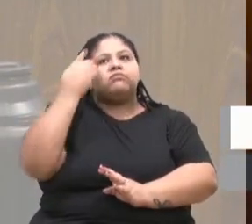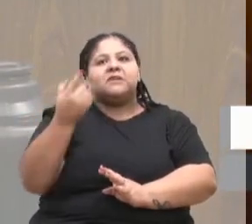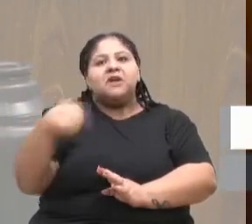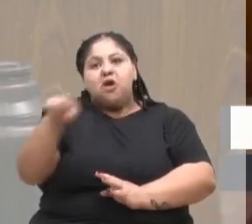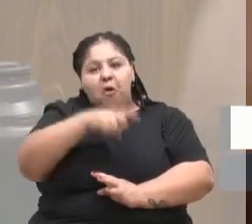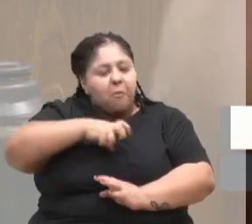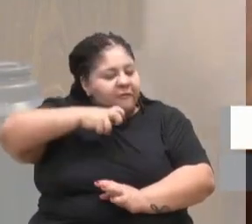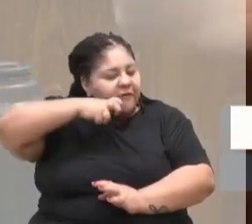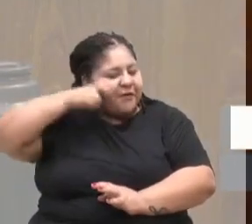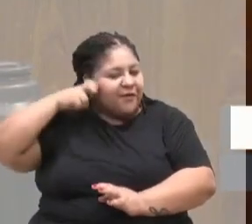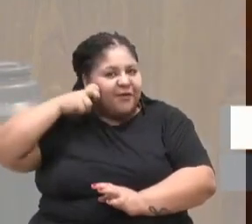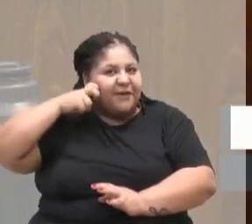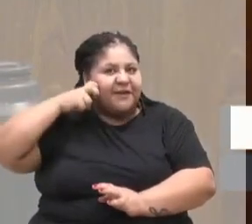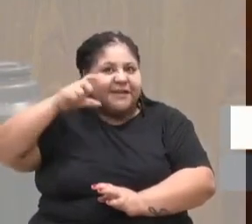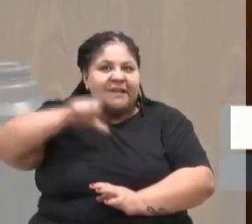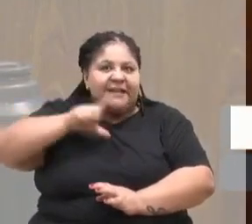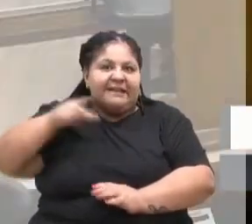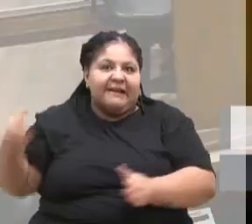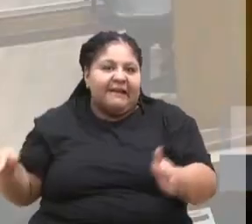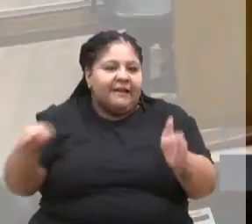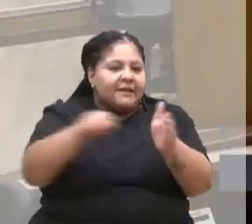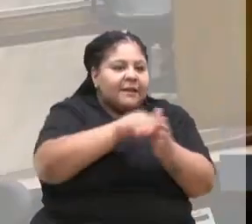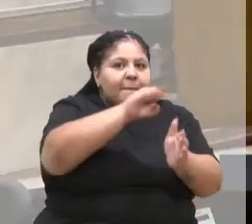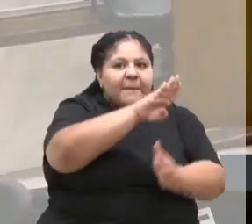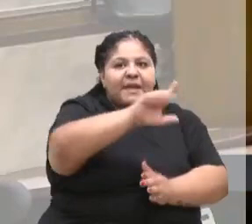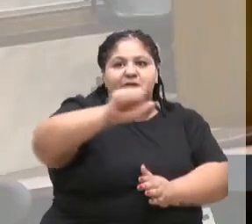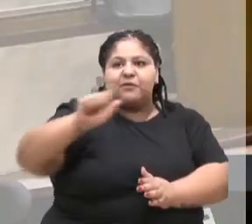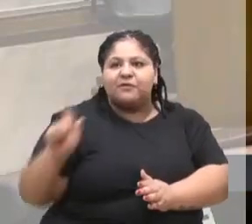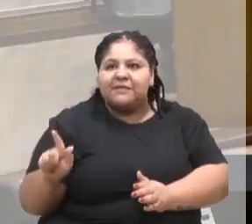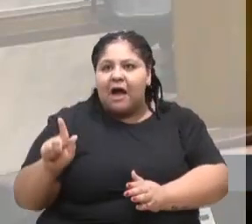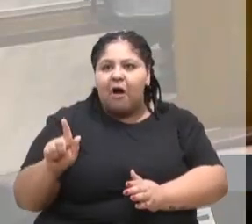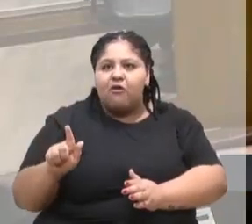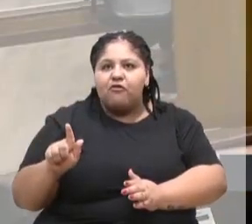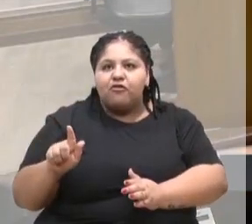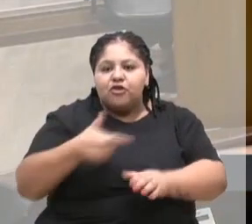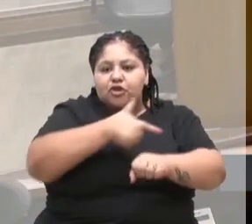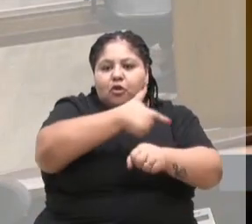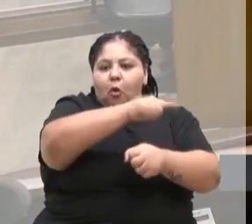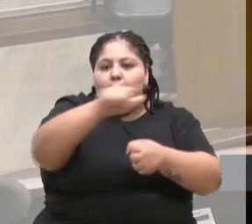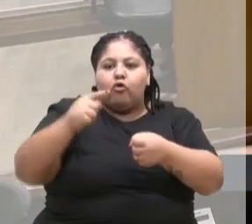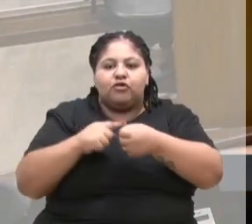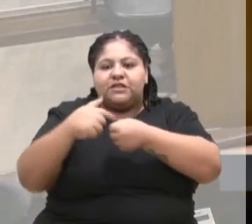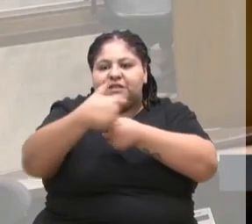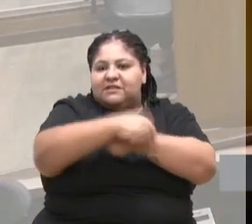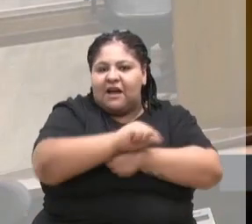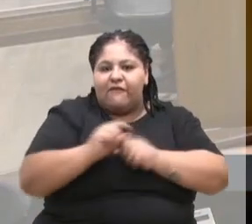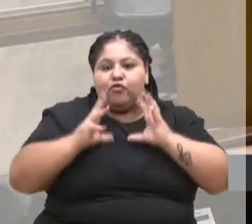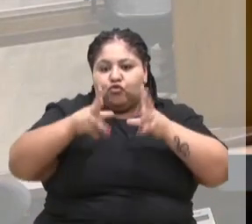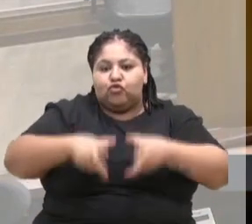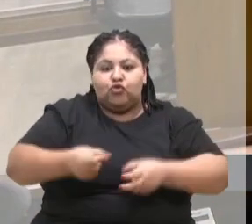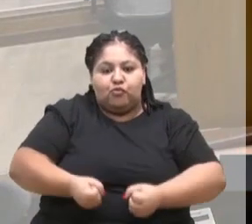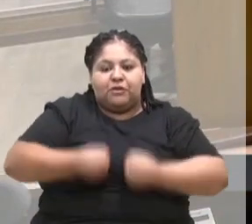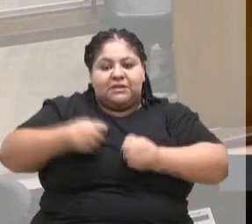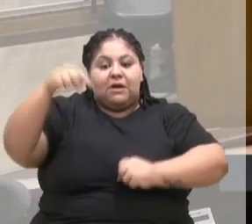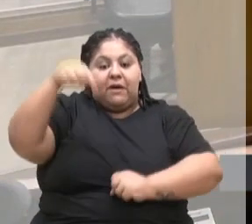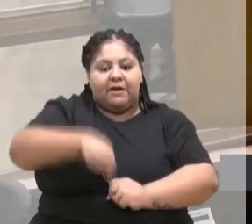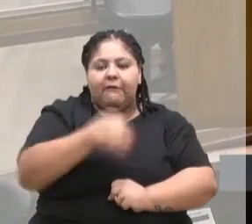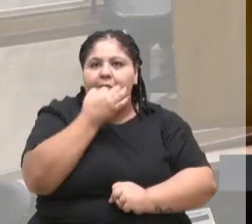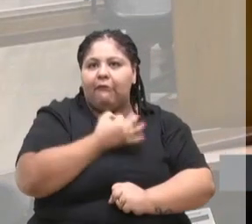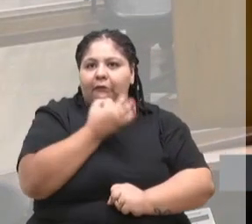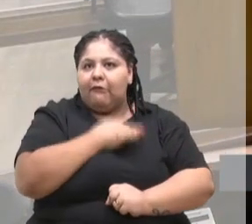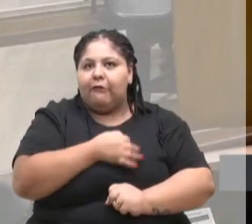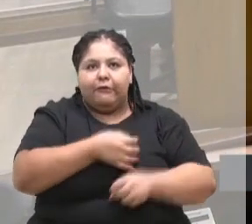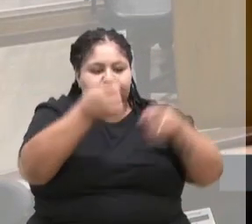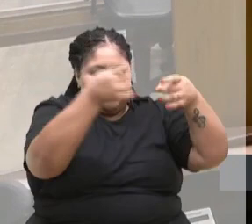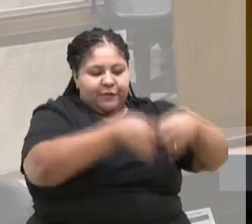nós esses turistas ter que ir a Bento, a Carlos Barbosa e a Garibaldi, com todo o potencial turístico que a gente tem em Caxias, sendo